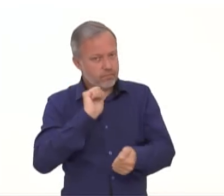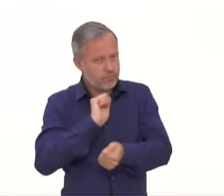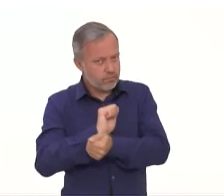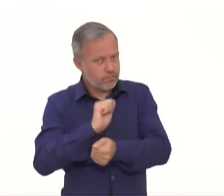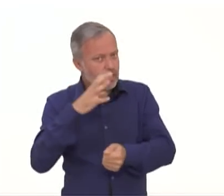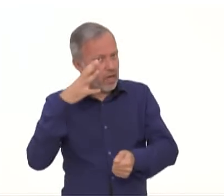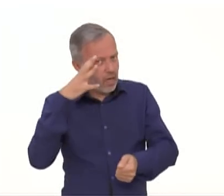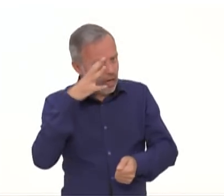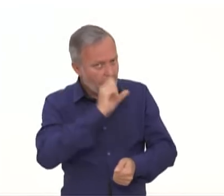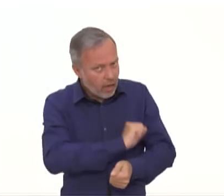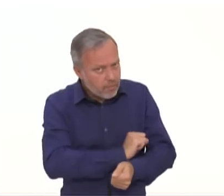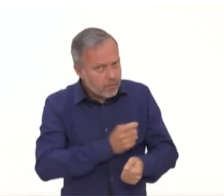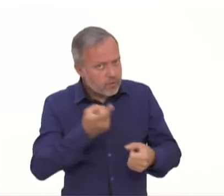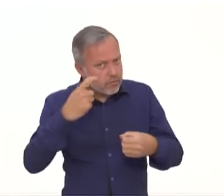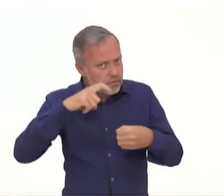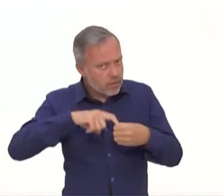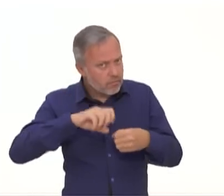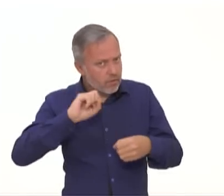hoje.